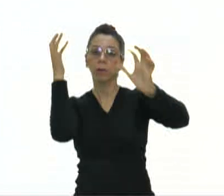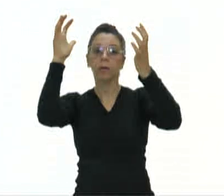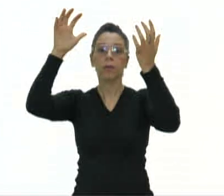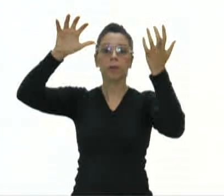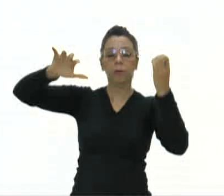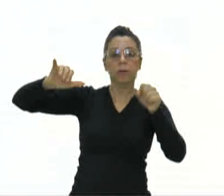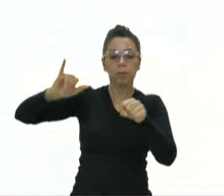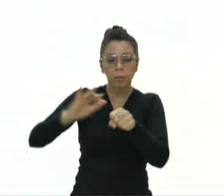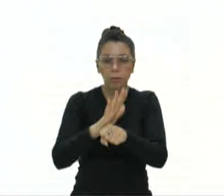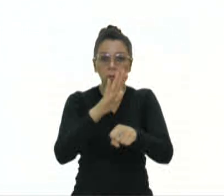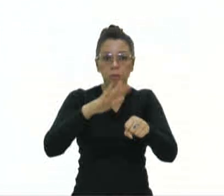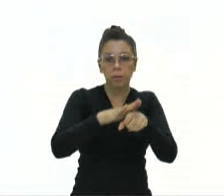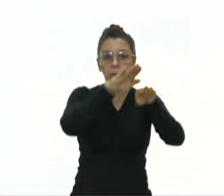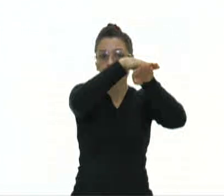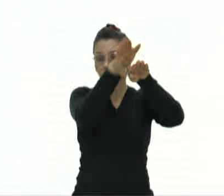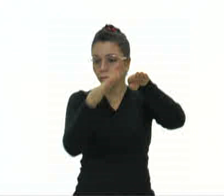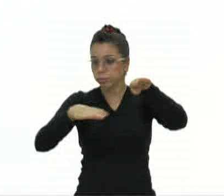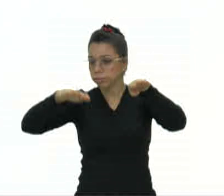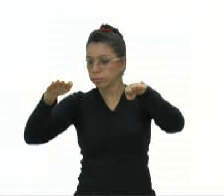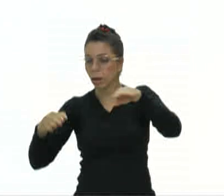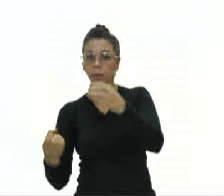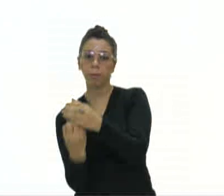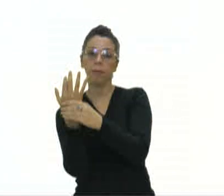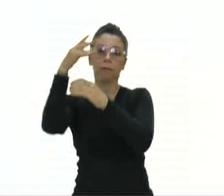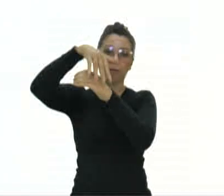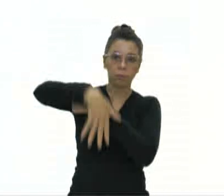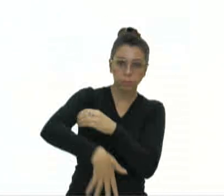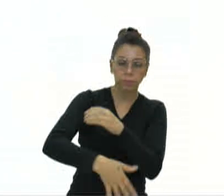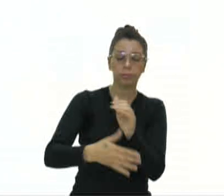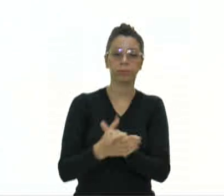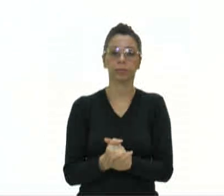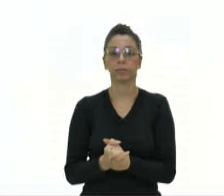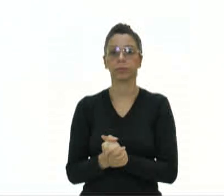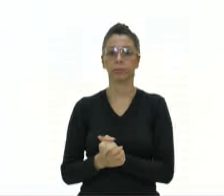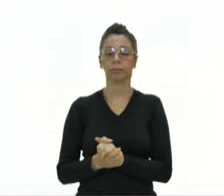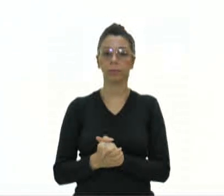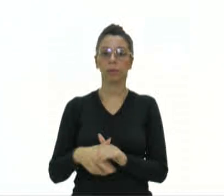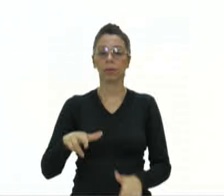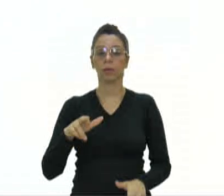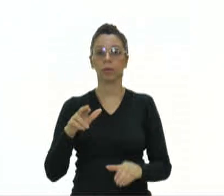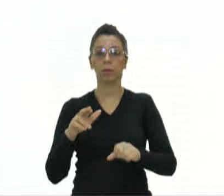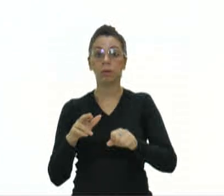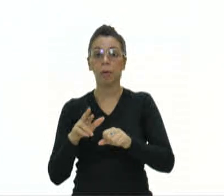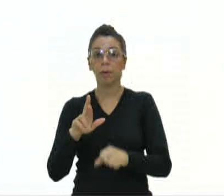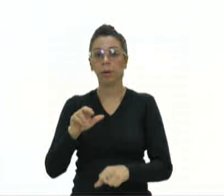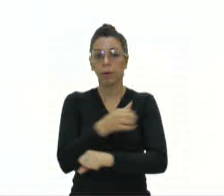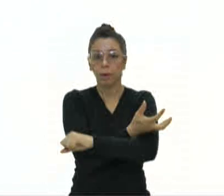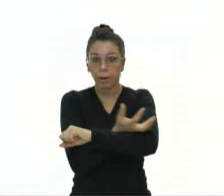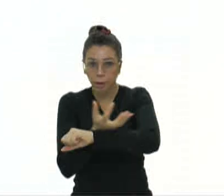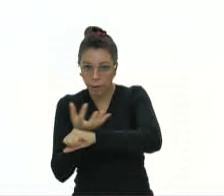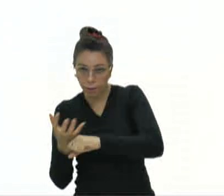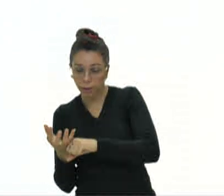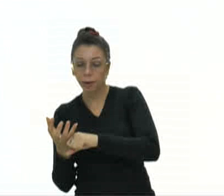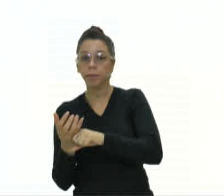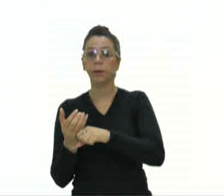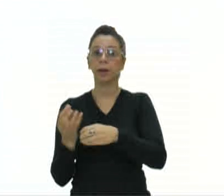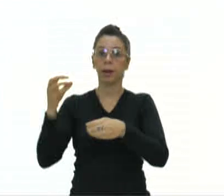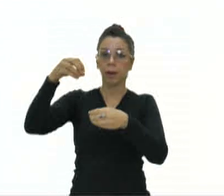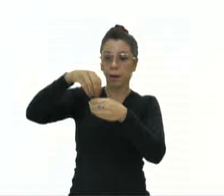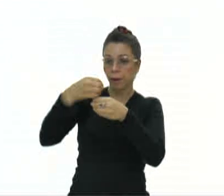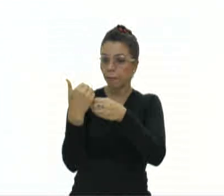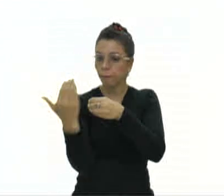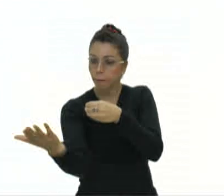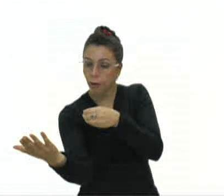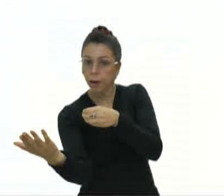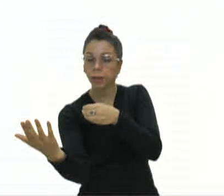erosão, sedimentação e vulcanismo. E letra D, o relevo terrestre é resultado de forças internas e externas ao longo